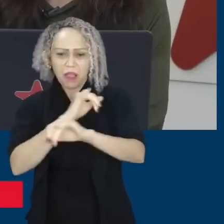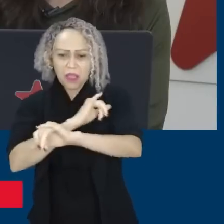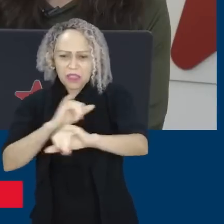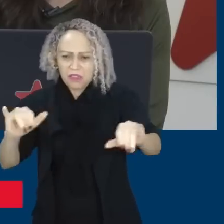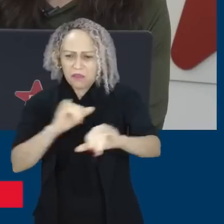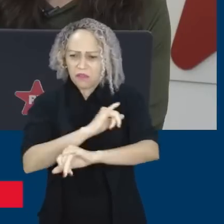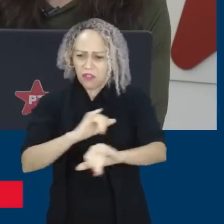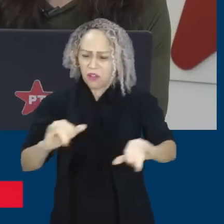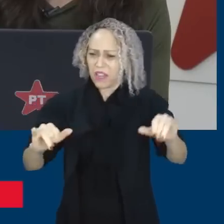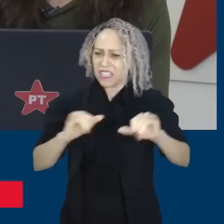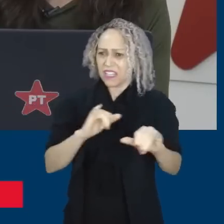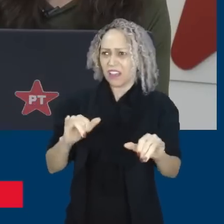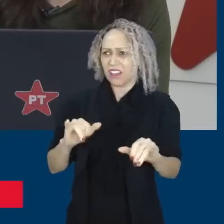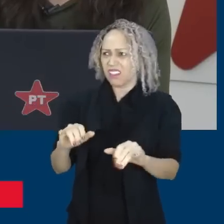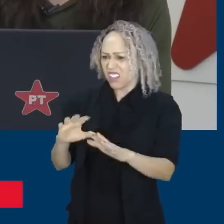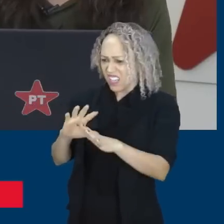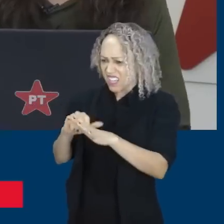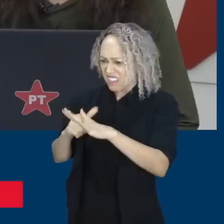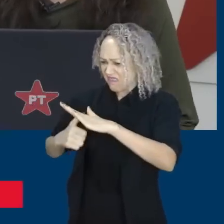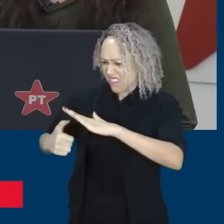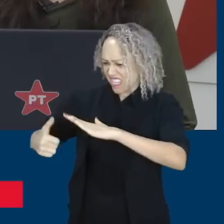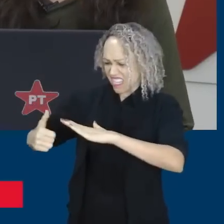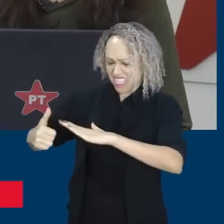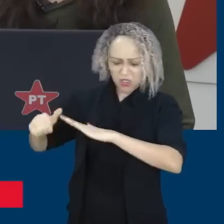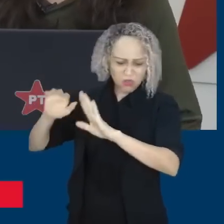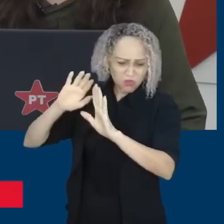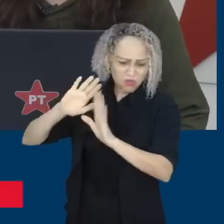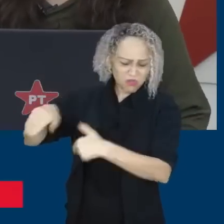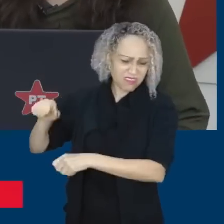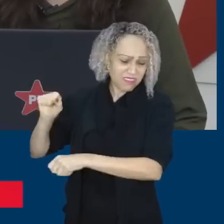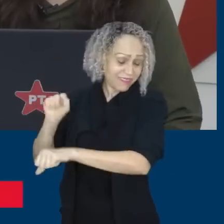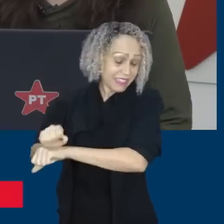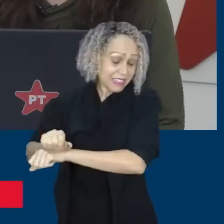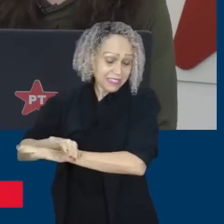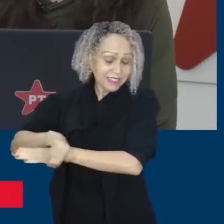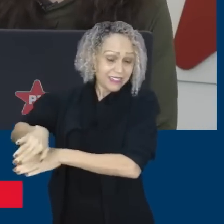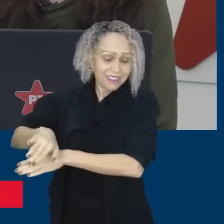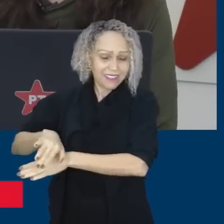E chega de fake news, né, Amanda? Chega. Bora construir uma rede.